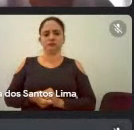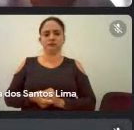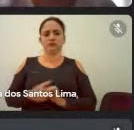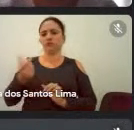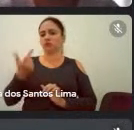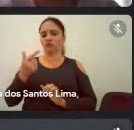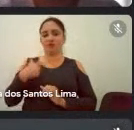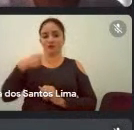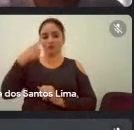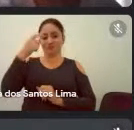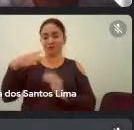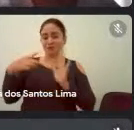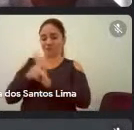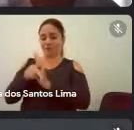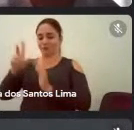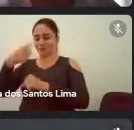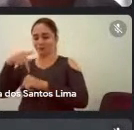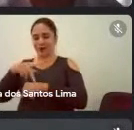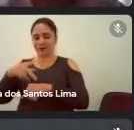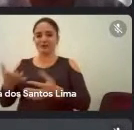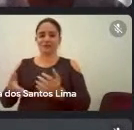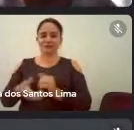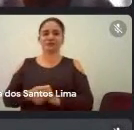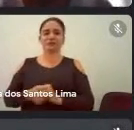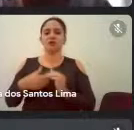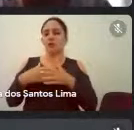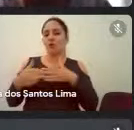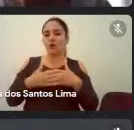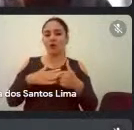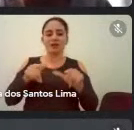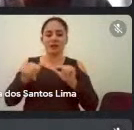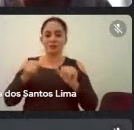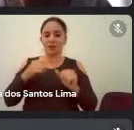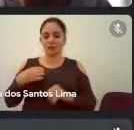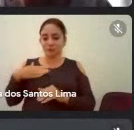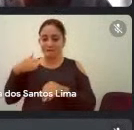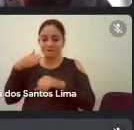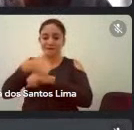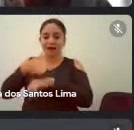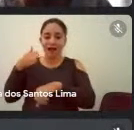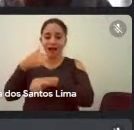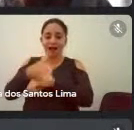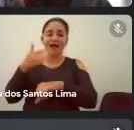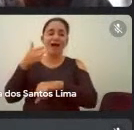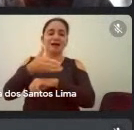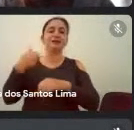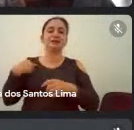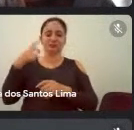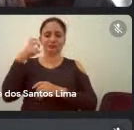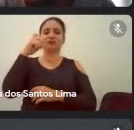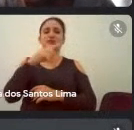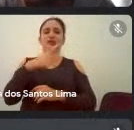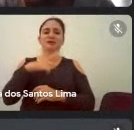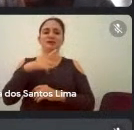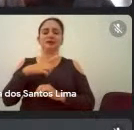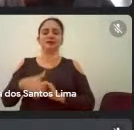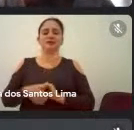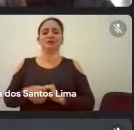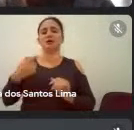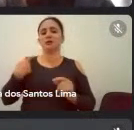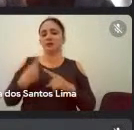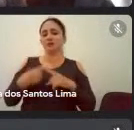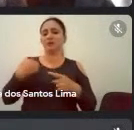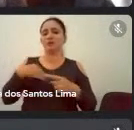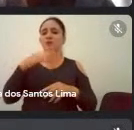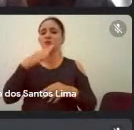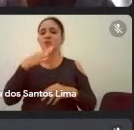ser nacional, para qualquer trabalho de campo, traz algumas dificuldades, né? Porque você vai ter que